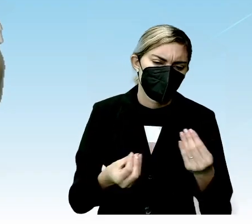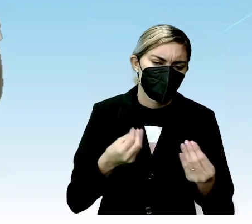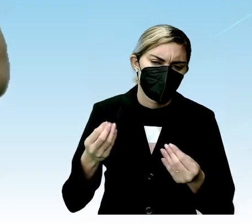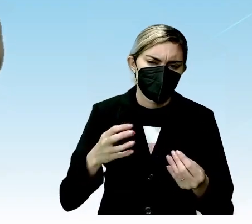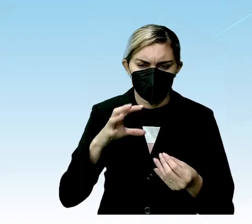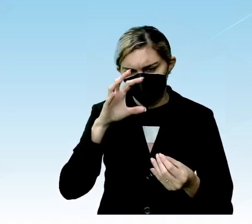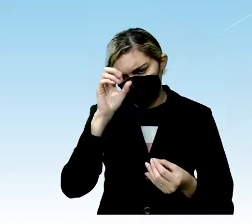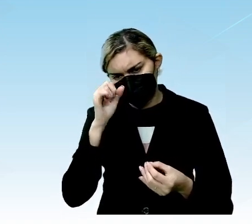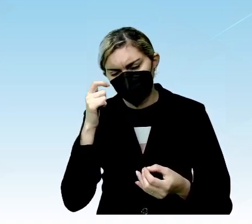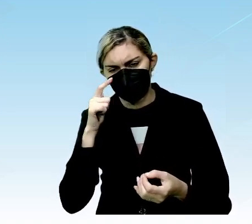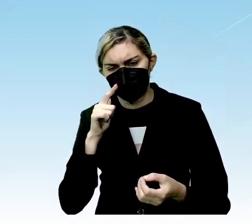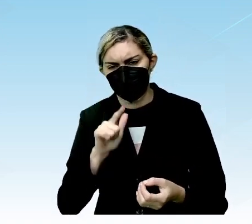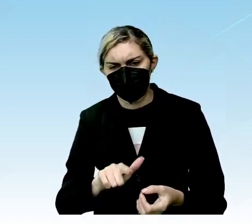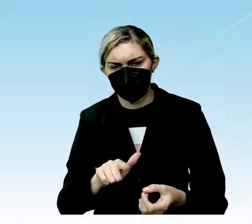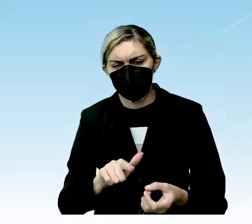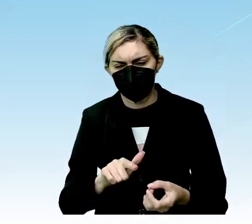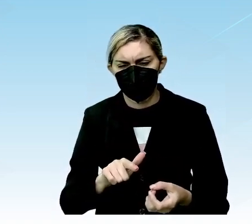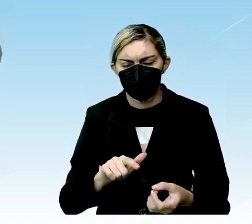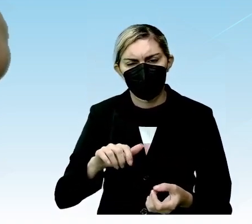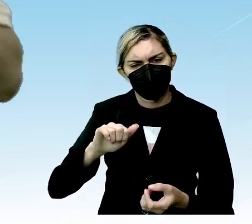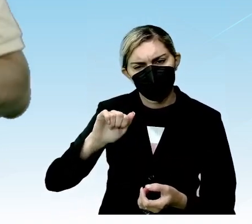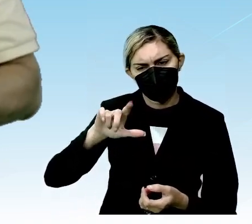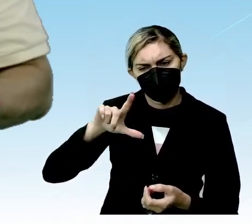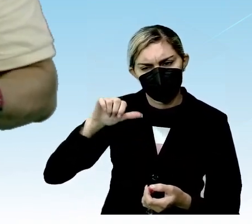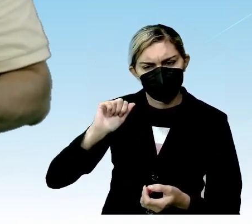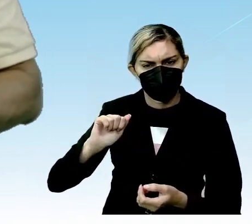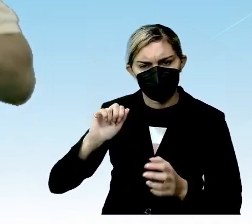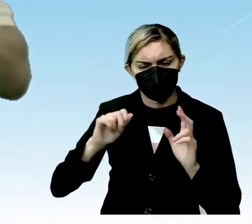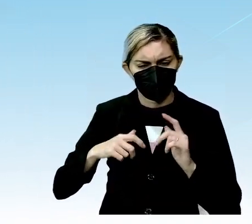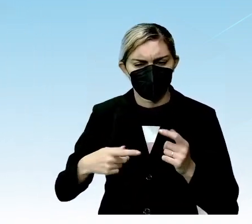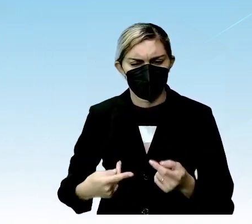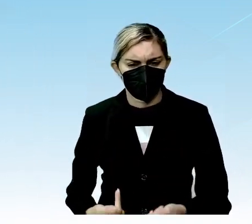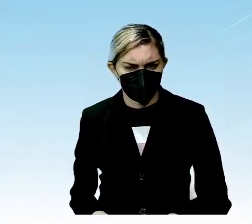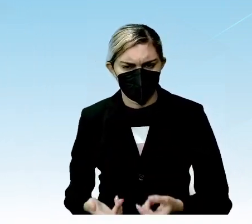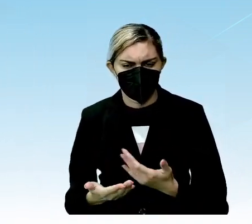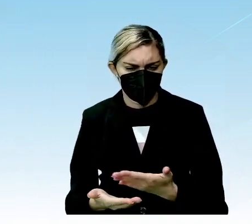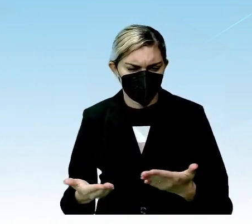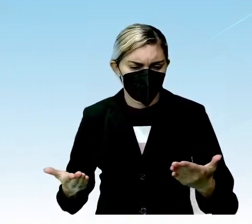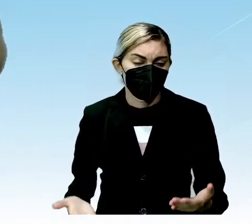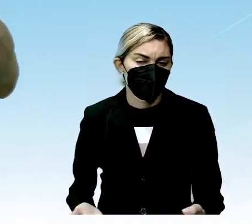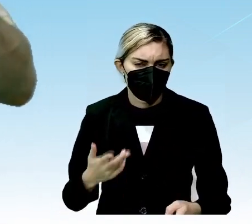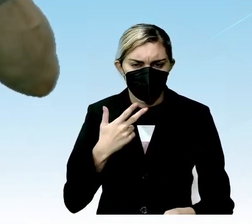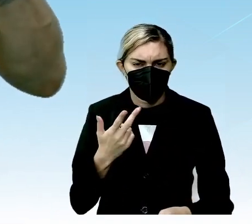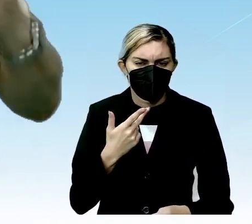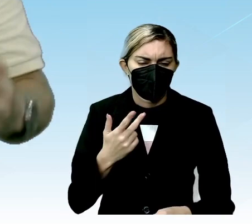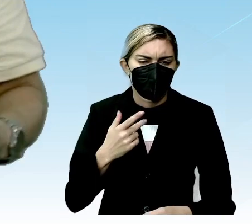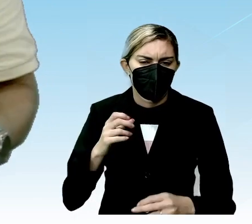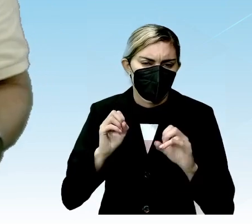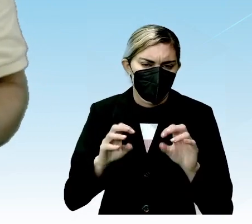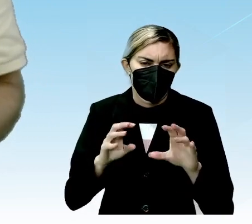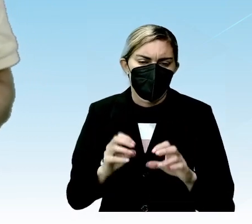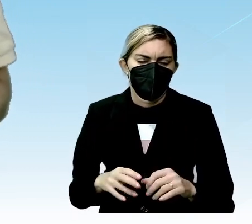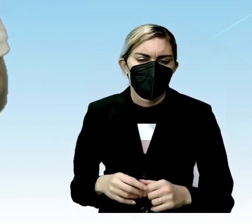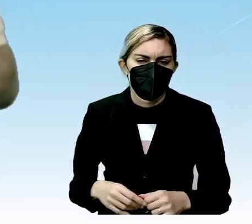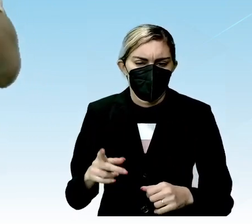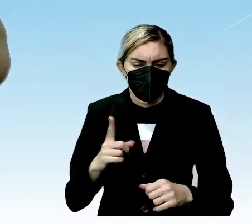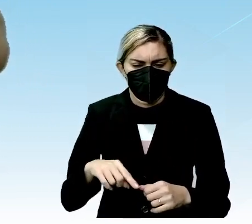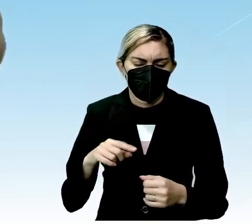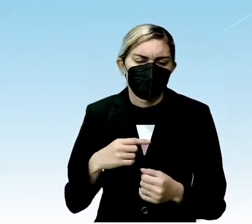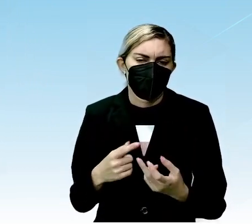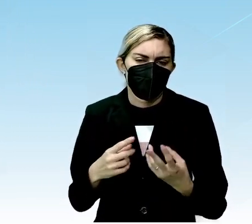Espiritismo concebe a alma humana? Veja só que nós falamos em alma humana no começo.